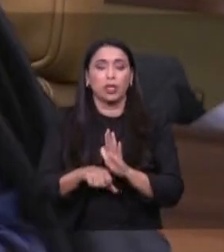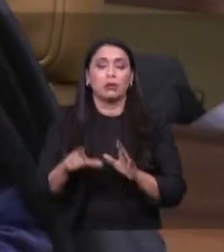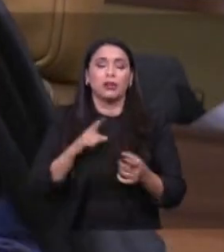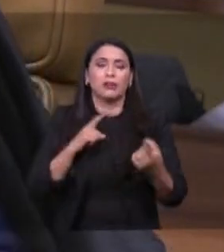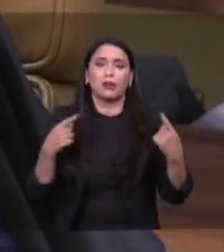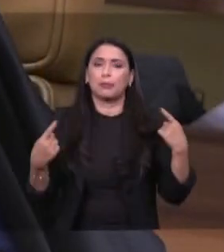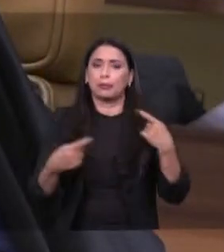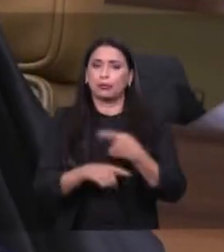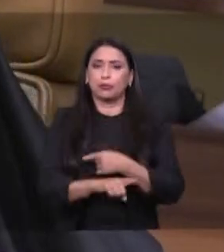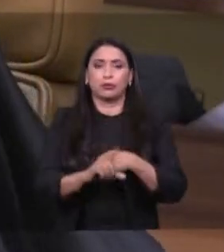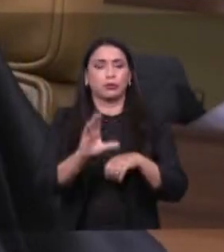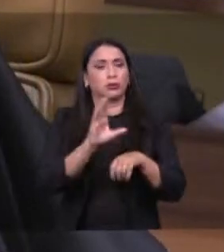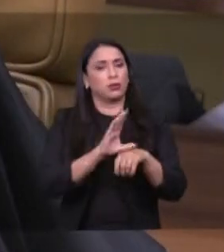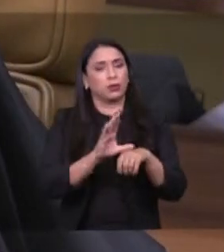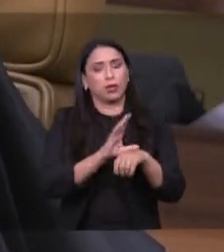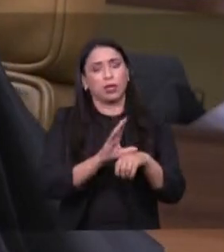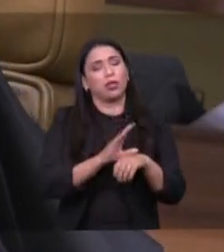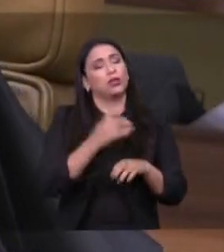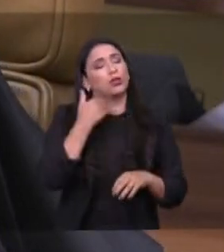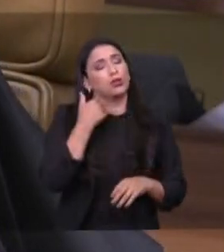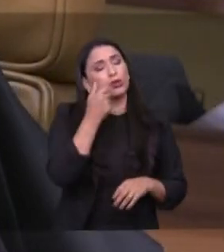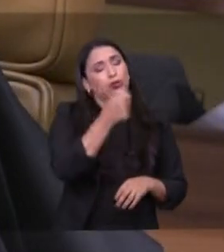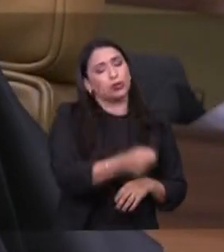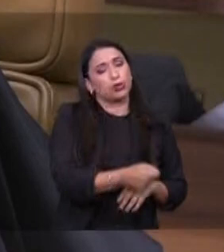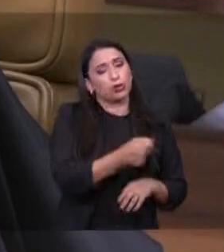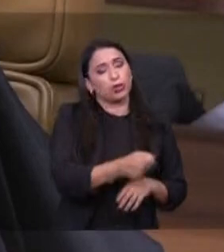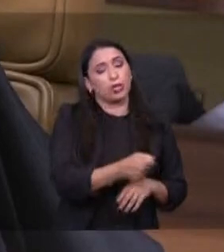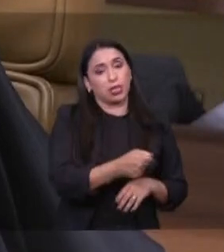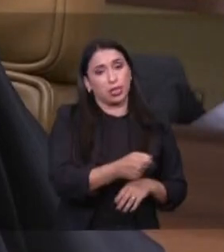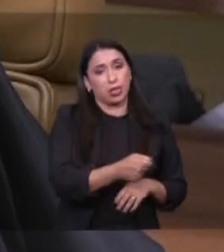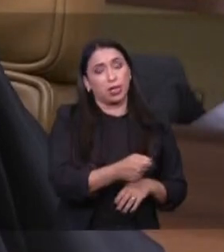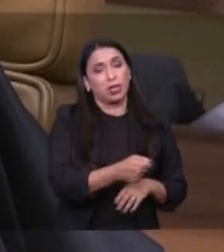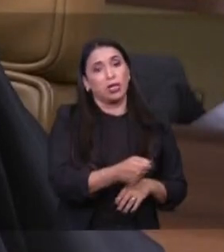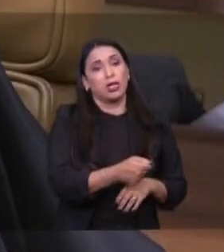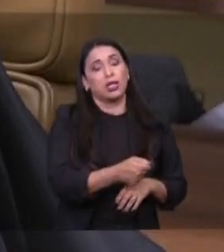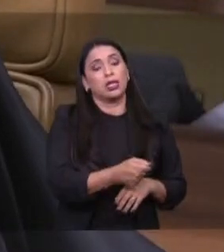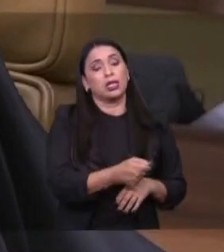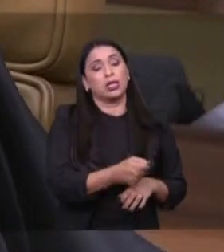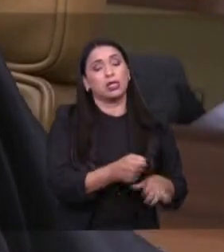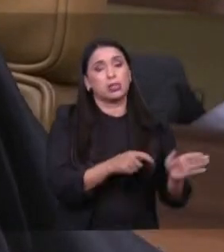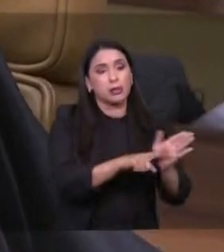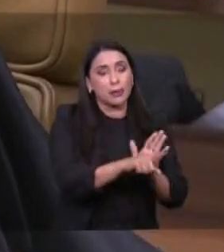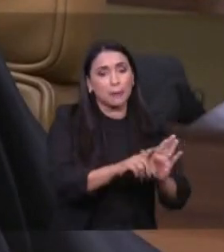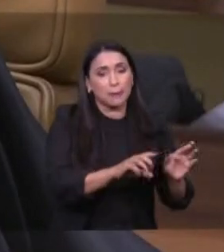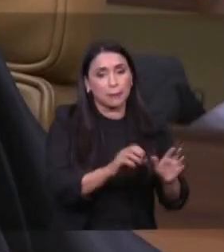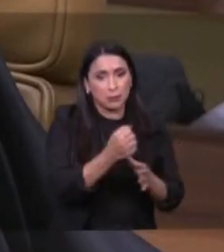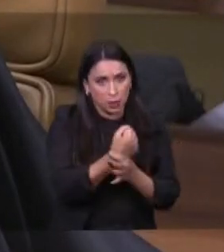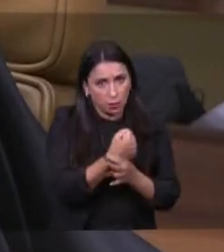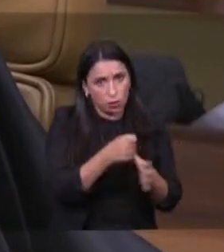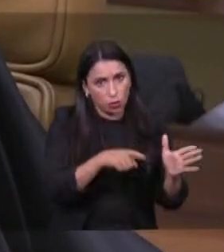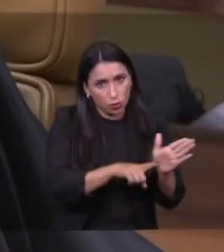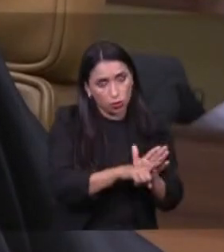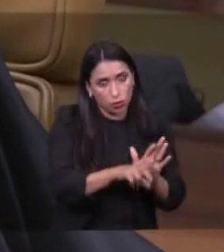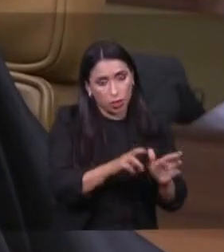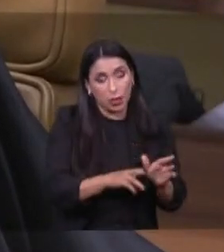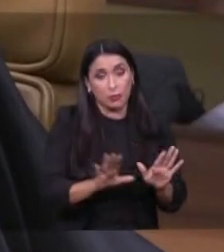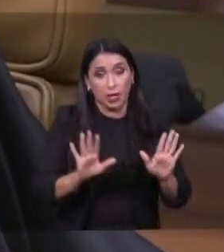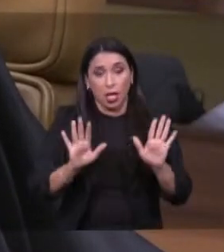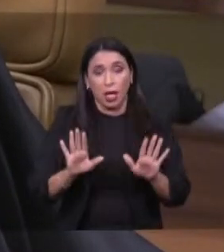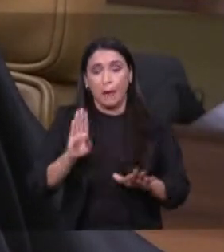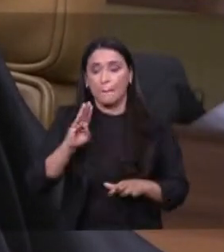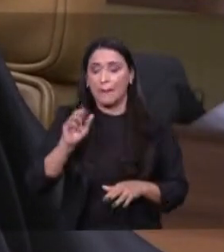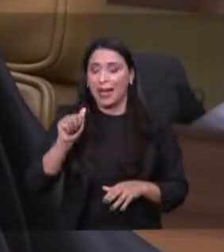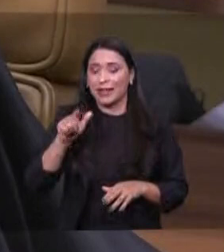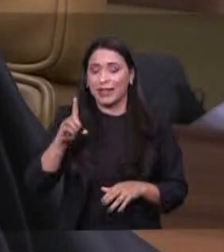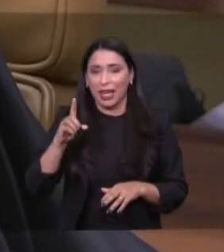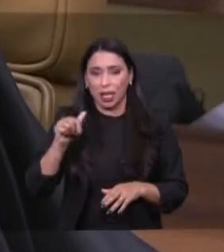do juiz natural. Gustavo Badaró anota que existe o direito ao juiz certo, determinado, segundo os critérios legais